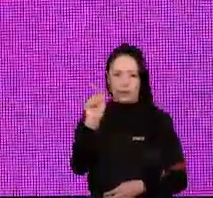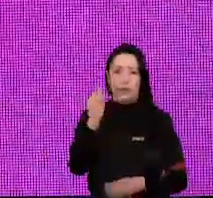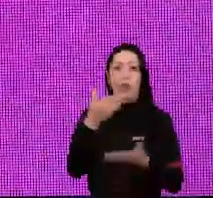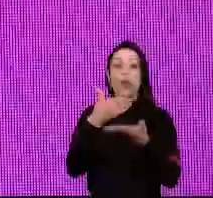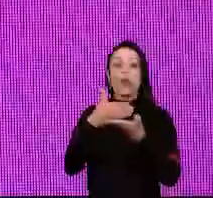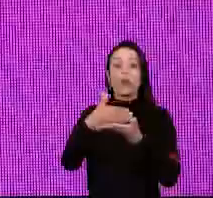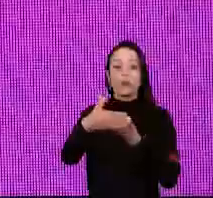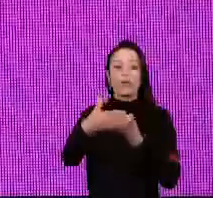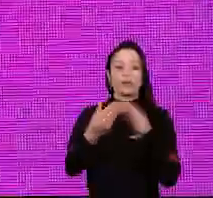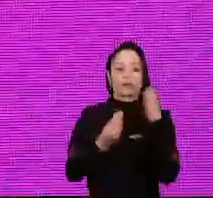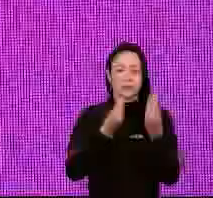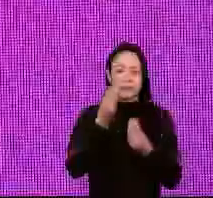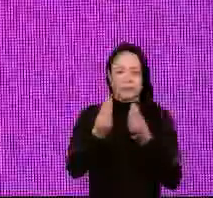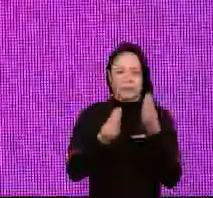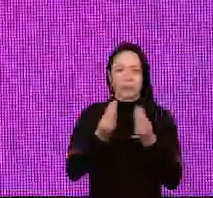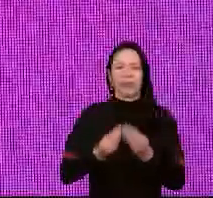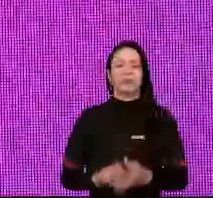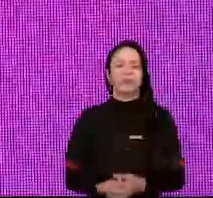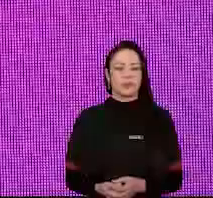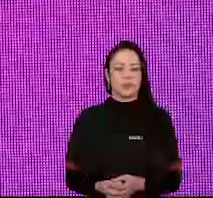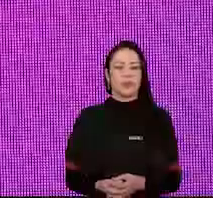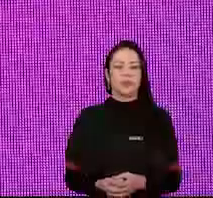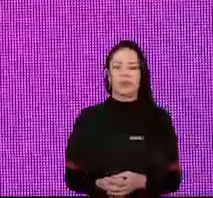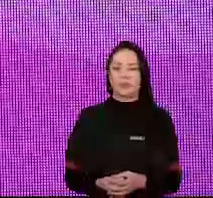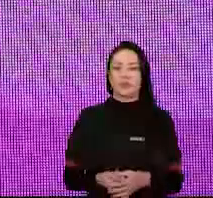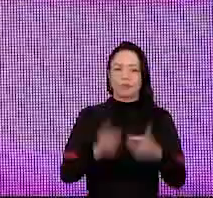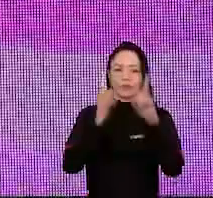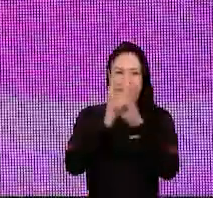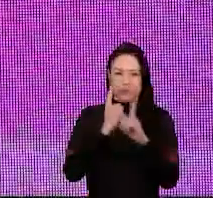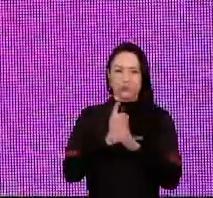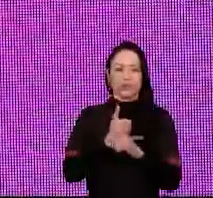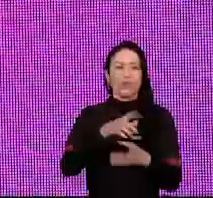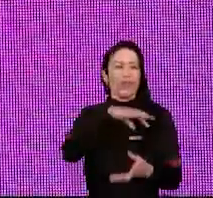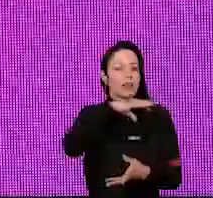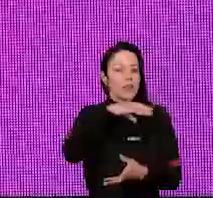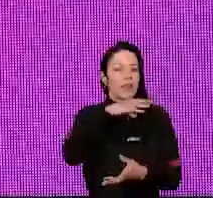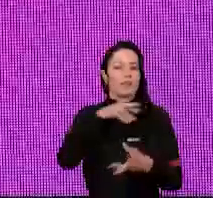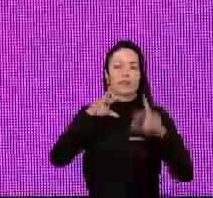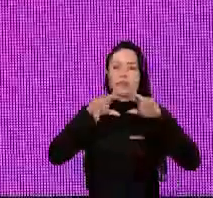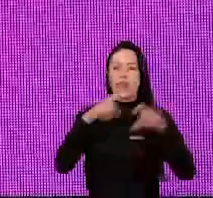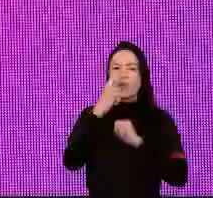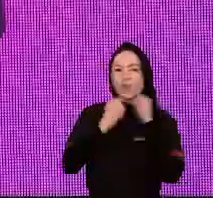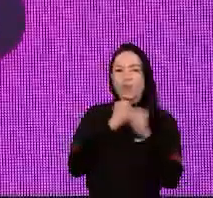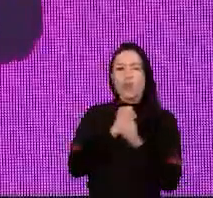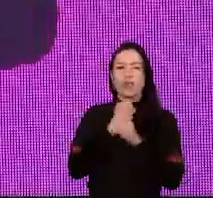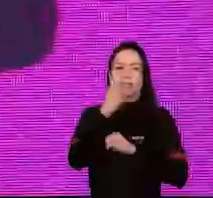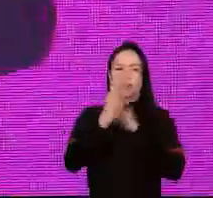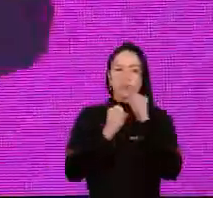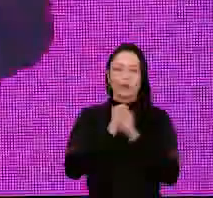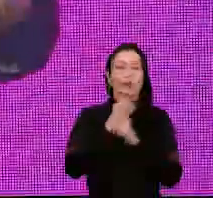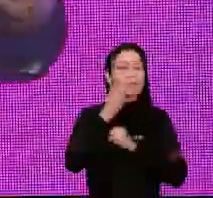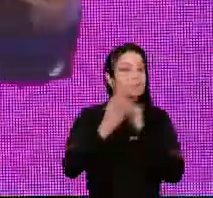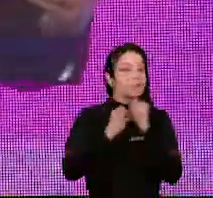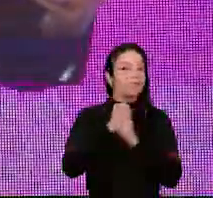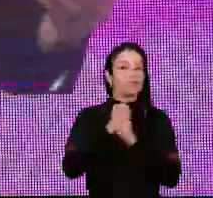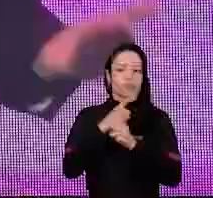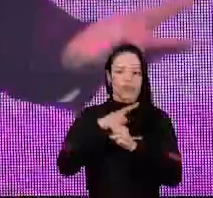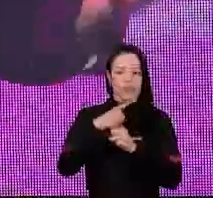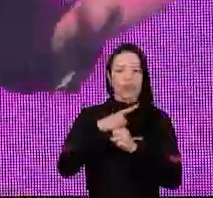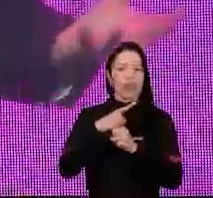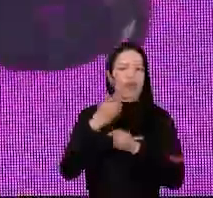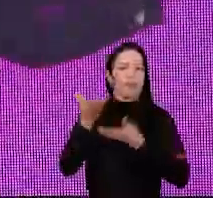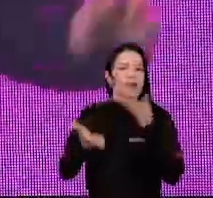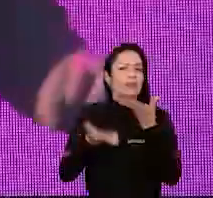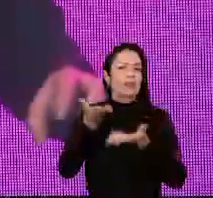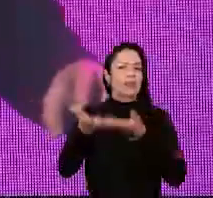algum ponto. Então, a gente se depara com animais com 1, 2, 3 anos de otite e que o veterinário se limita a ficar trocando de tratamento